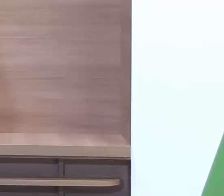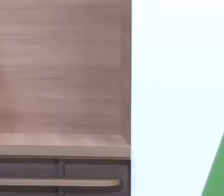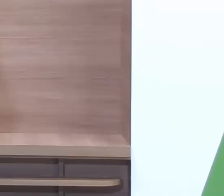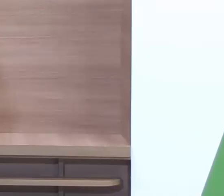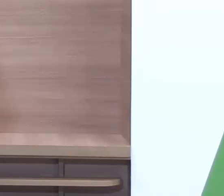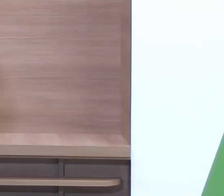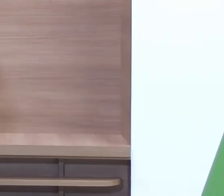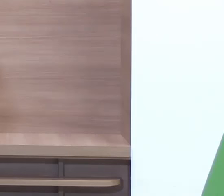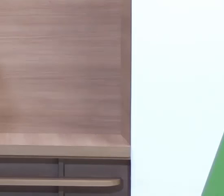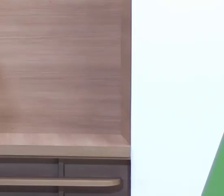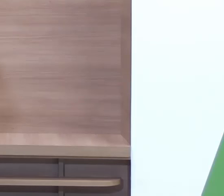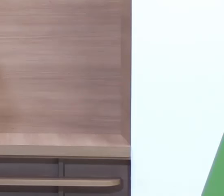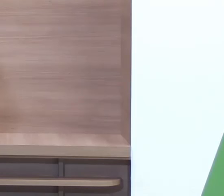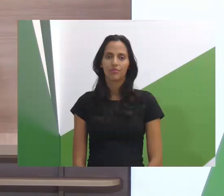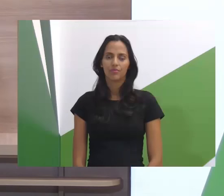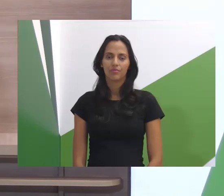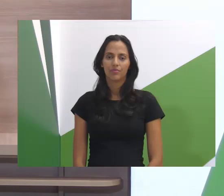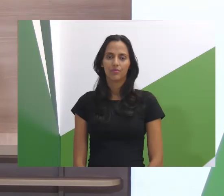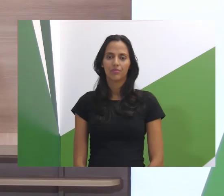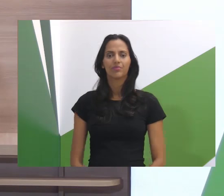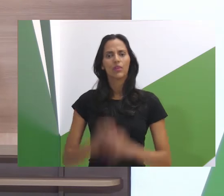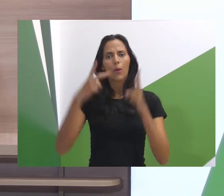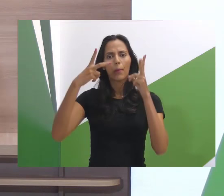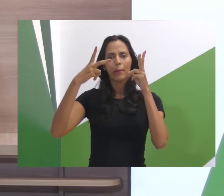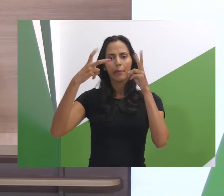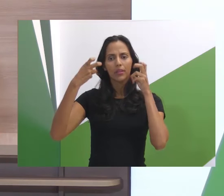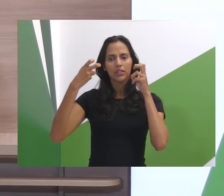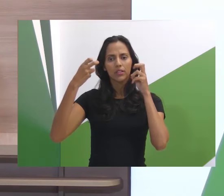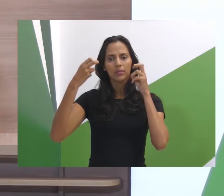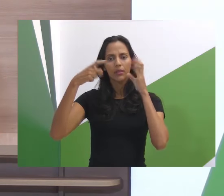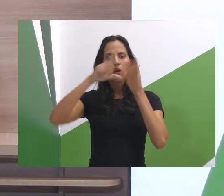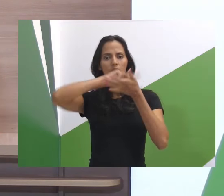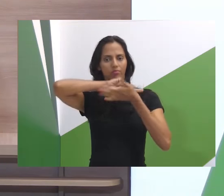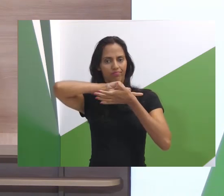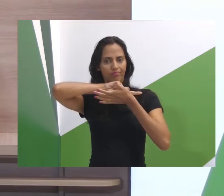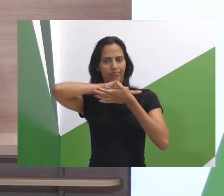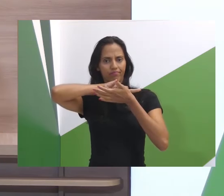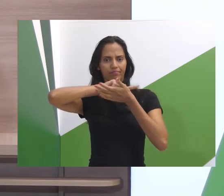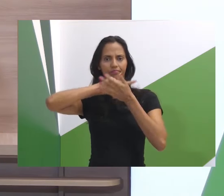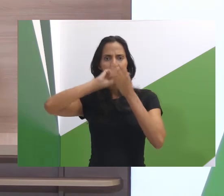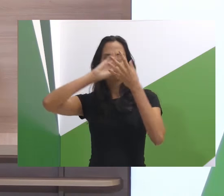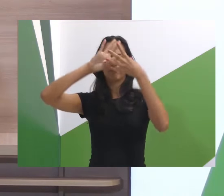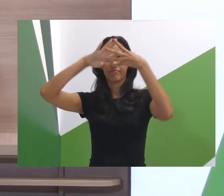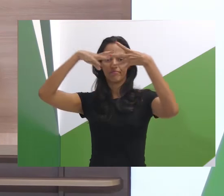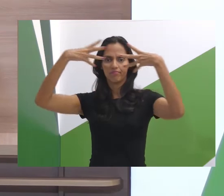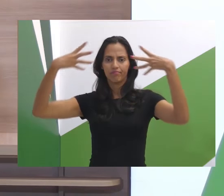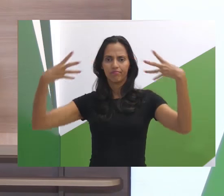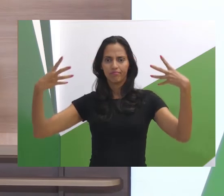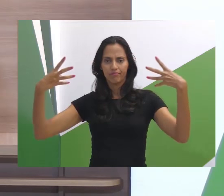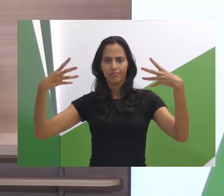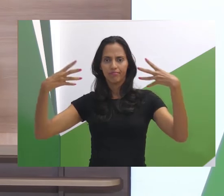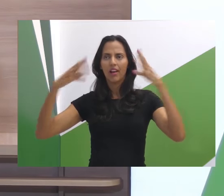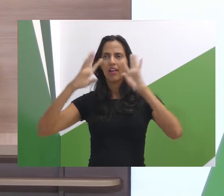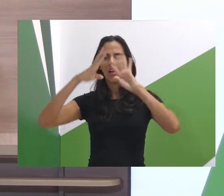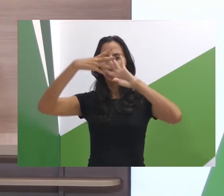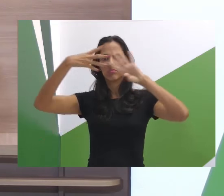ela passa a ter início com a produção de açúcar. Esses negros vieram para trabalhar na produção do açúcar.